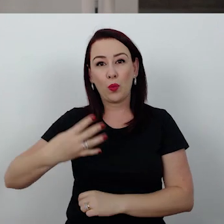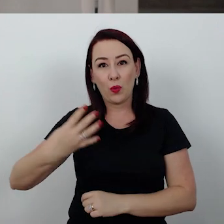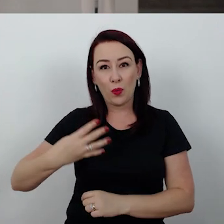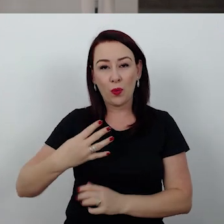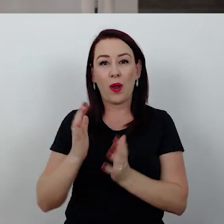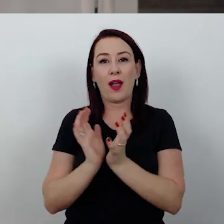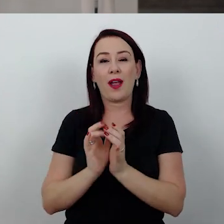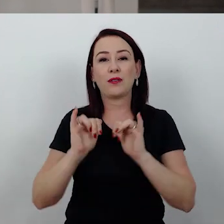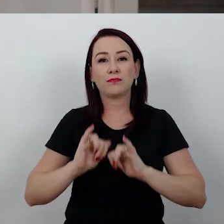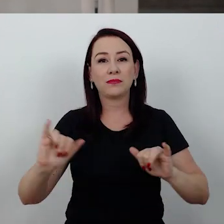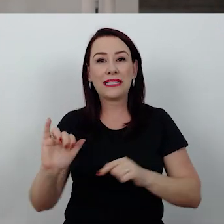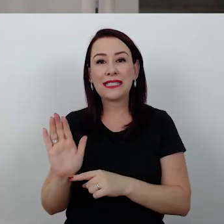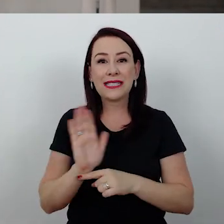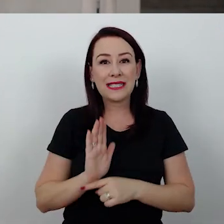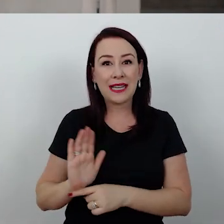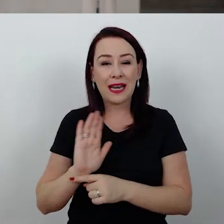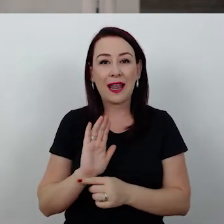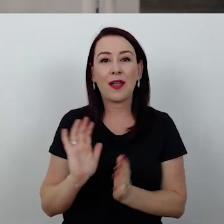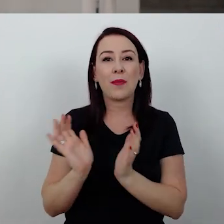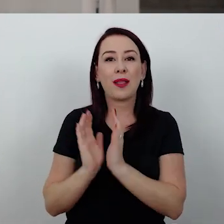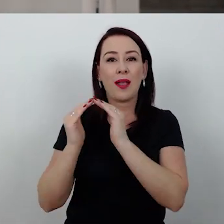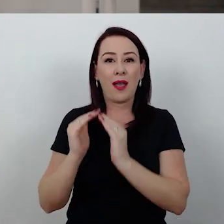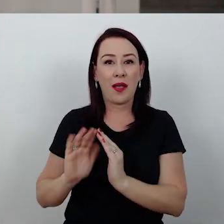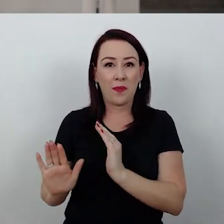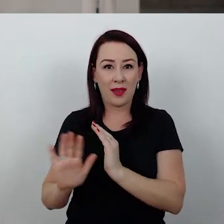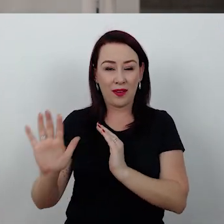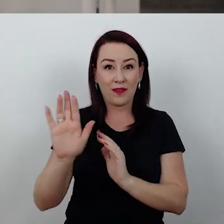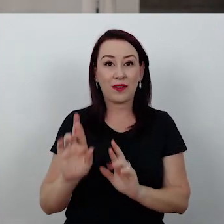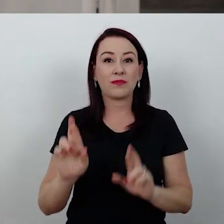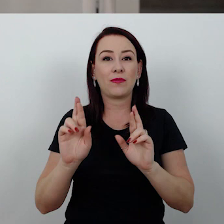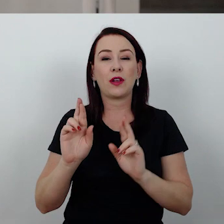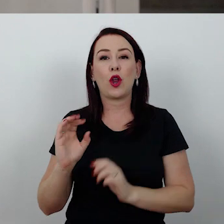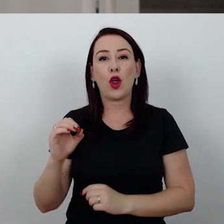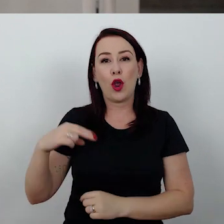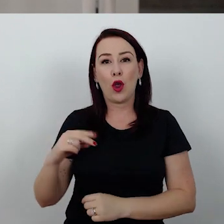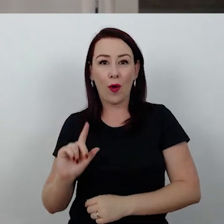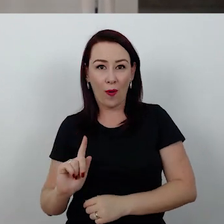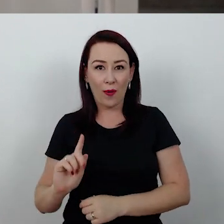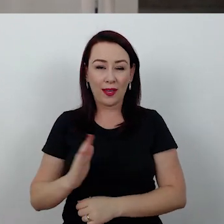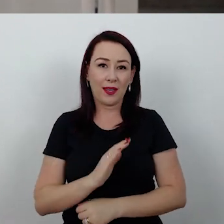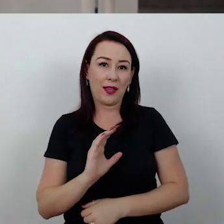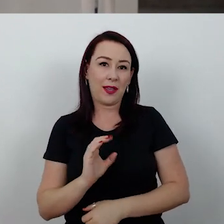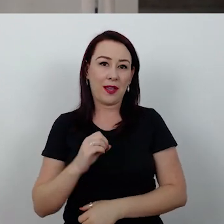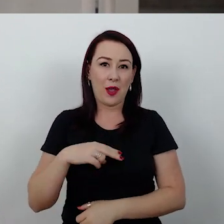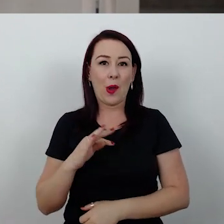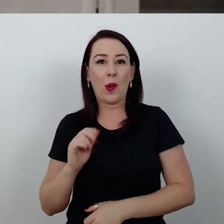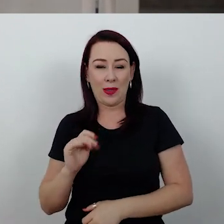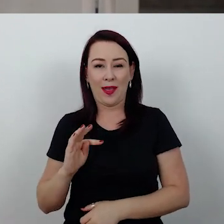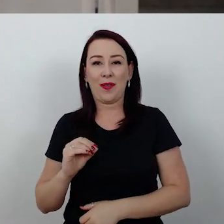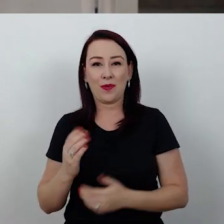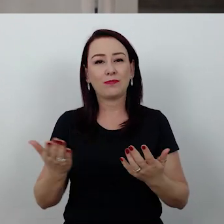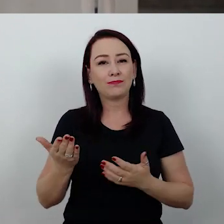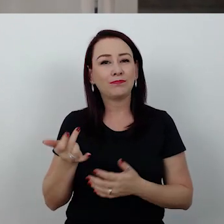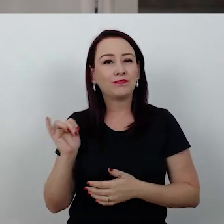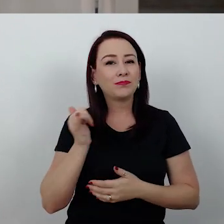Circuito Cinematográfico de Periferia, organizado pela ONG Contato. Nós vamos falar um pouco sobre Film